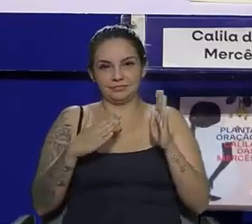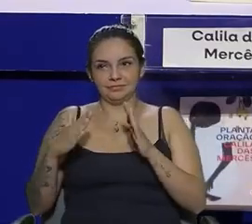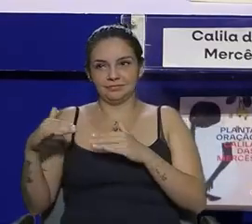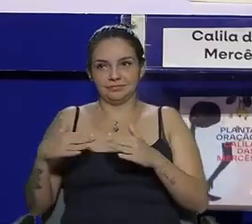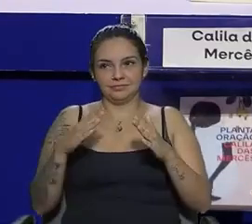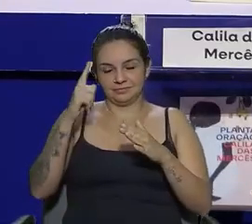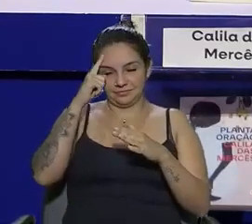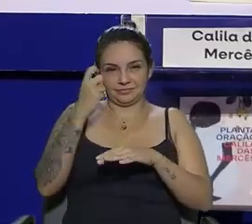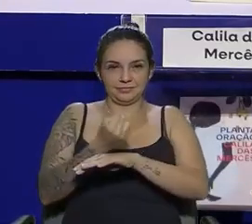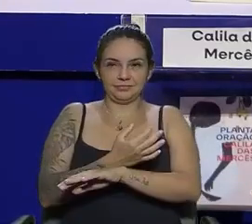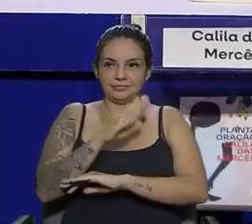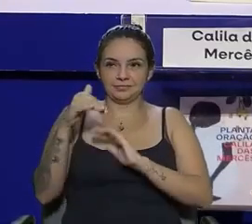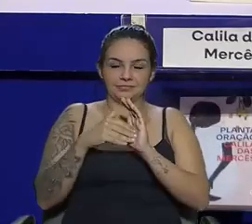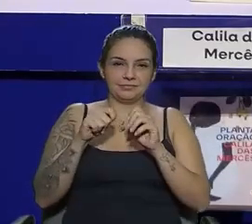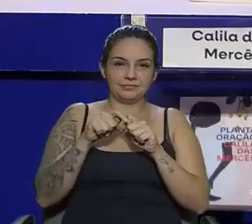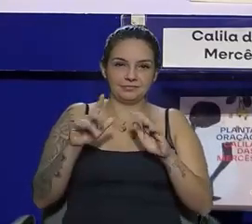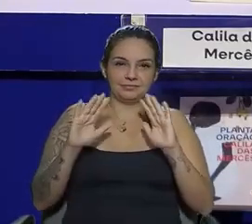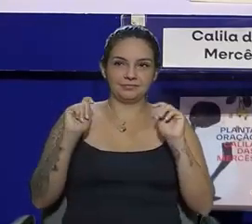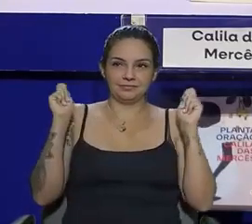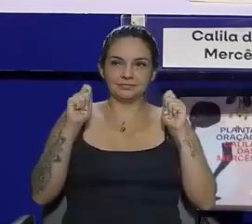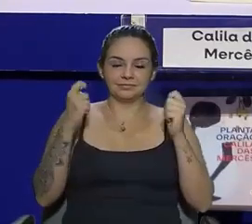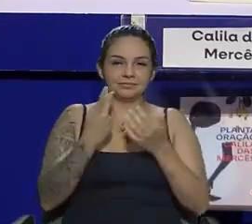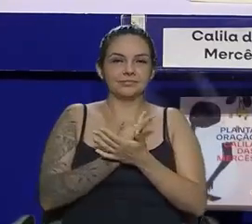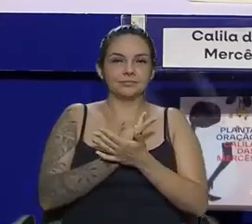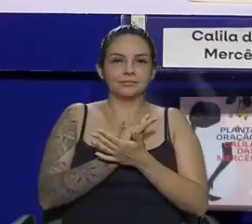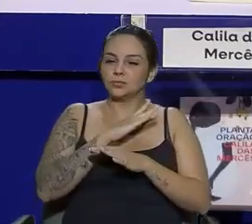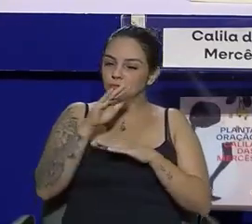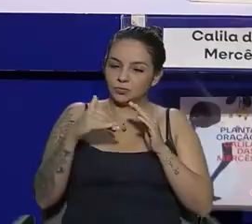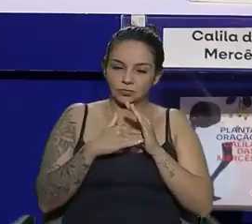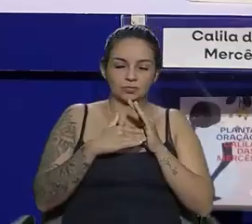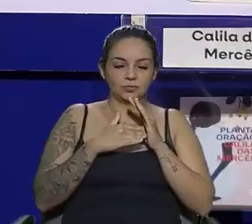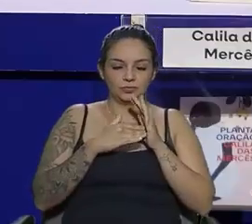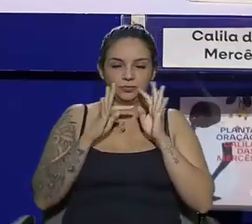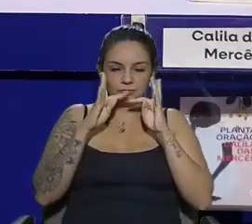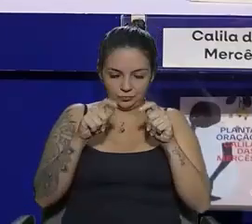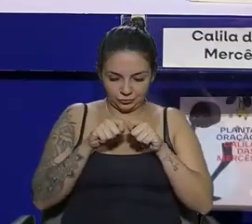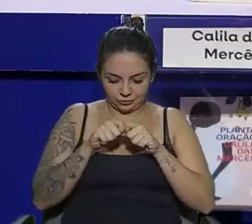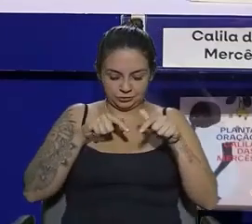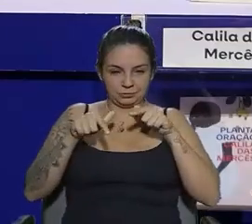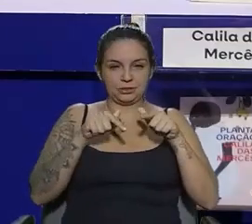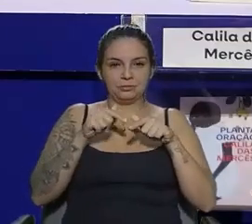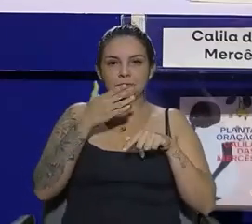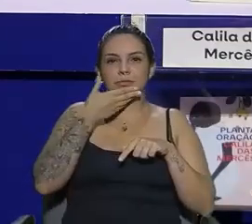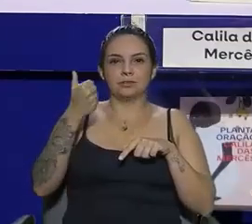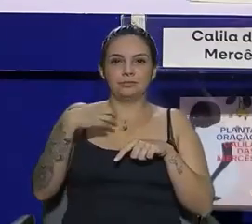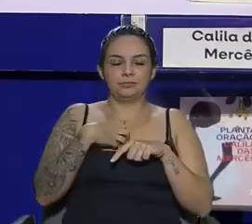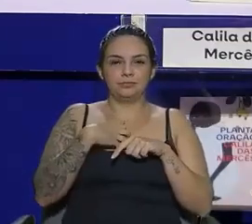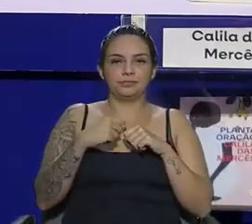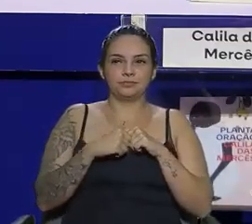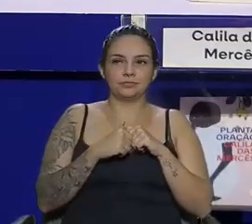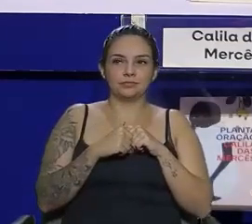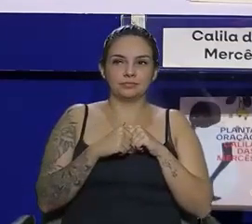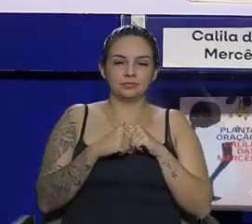uma trajetória. Imagina a emoção de todos que fazem esse festival acontecer, todos e todas que se mobilizam para que aconteça da melhor maneira para todo